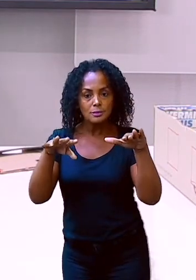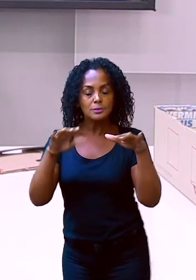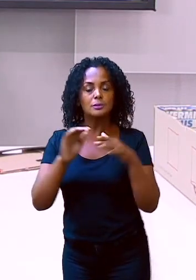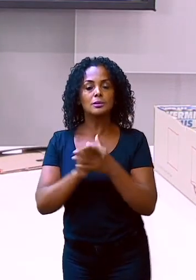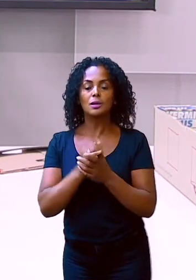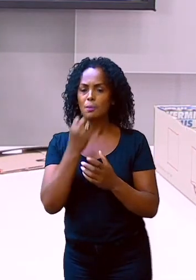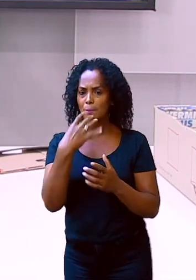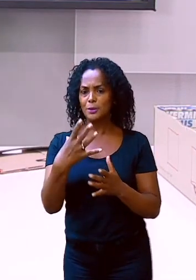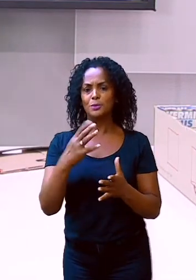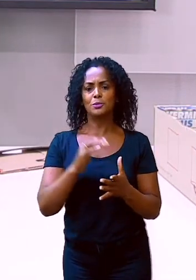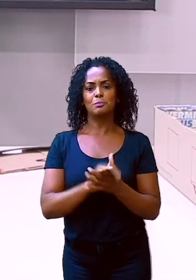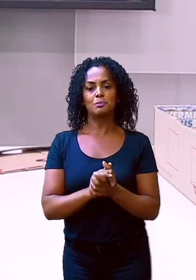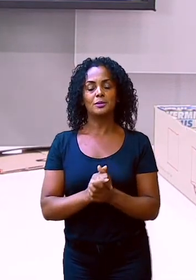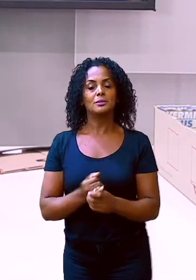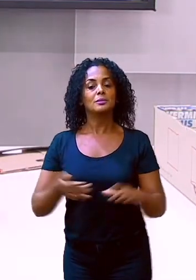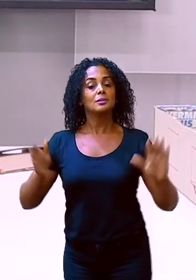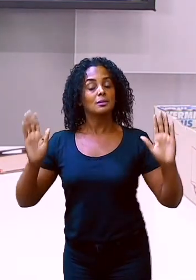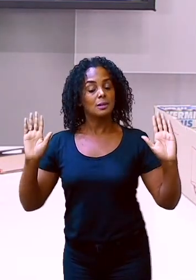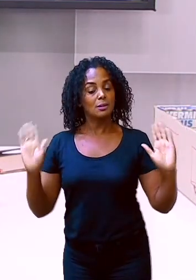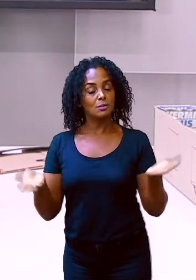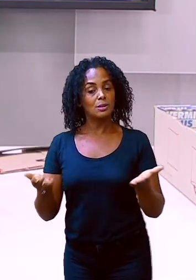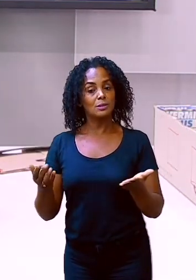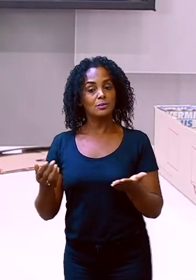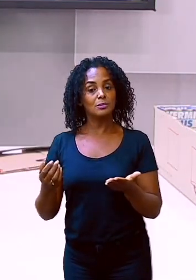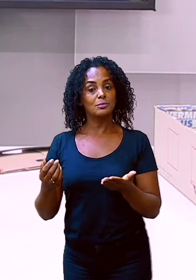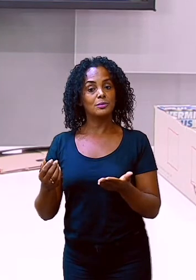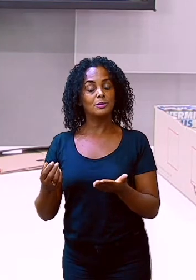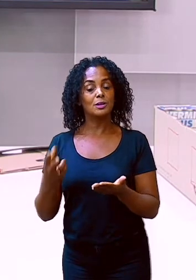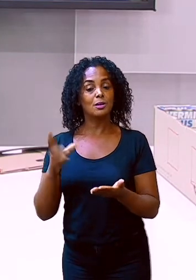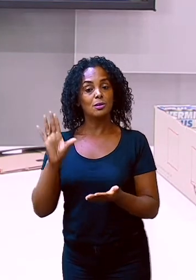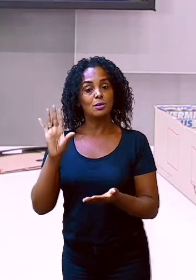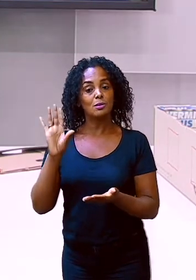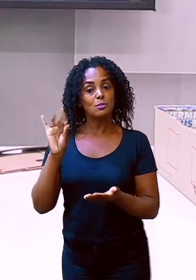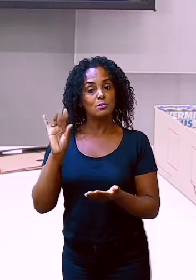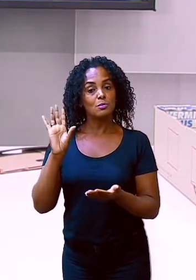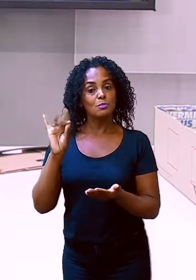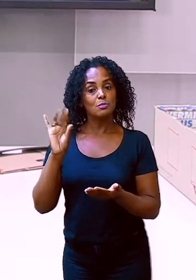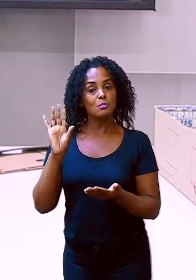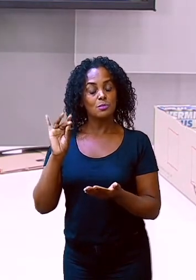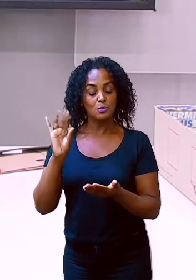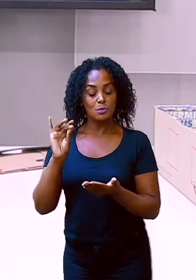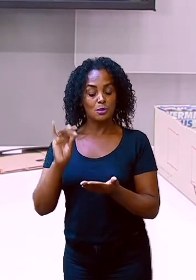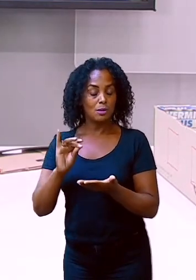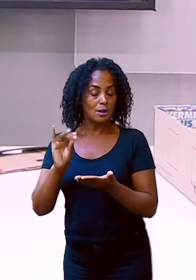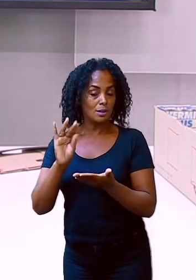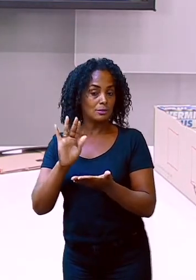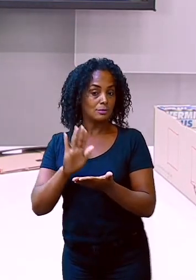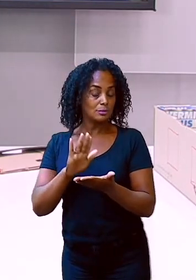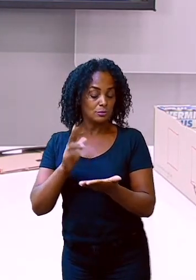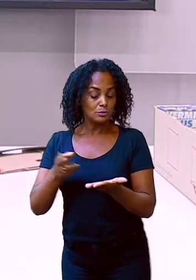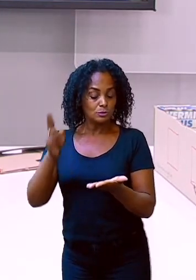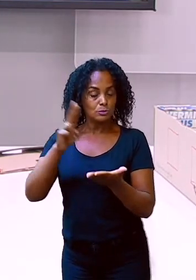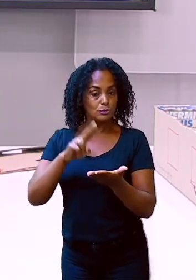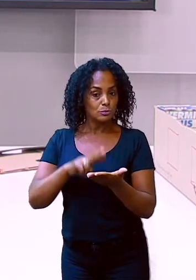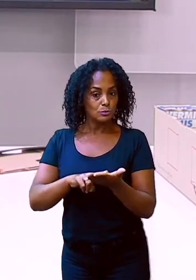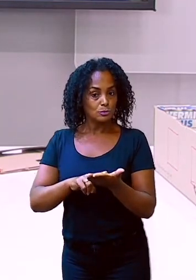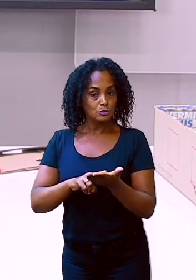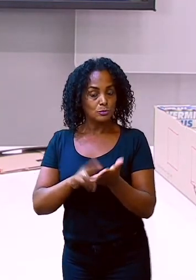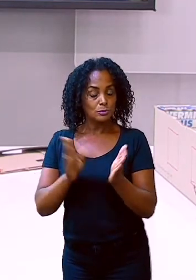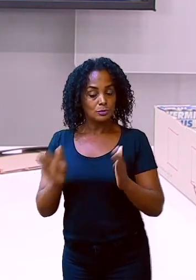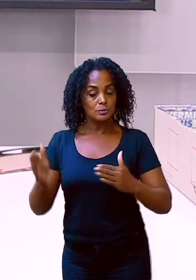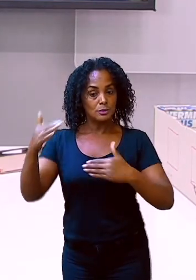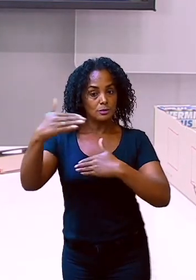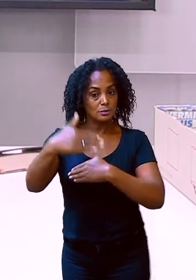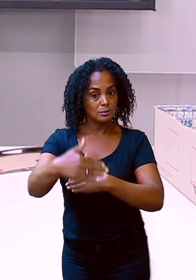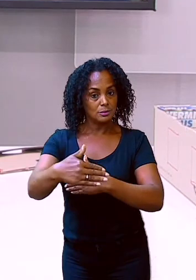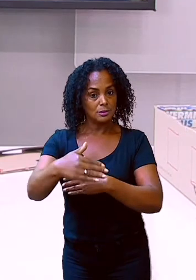Muito bem. Agora nós iremos colar o nosso quadro nessa parte que nós deixamos. Passar um pouquinho de cola.